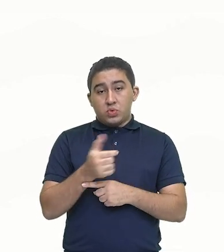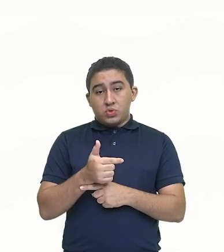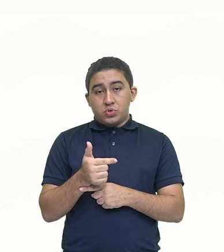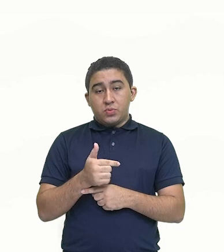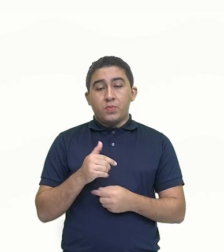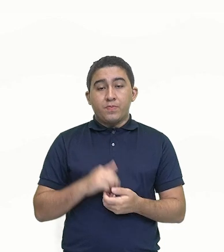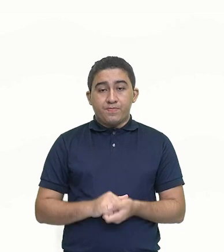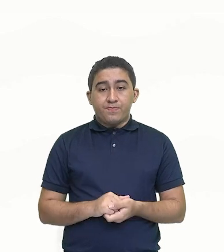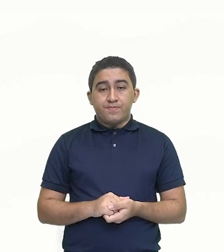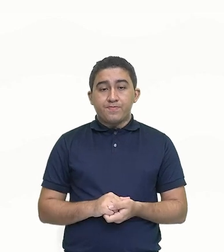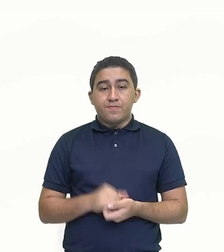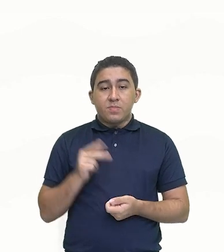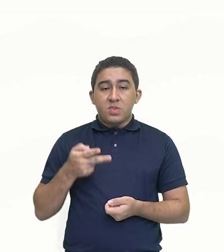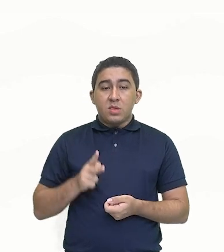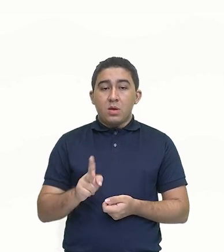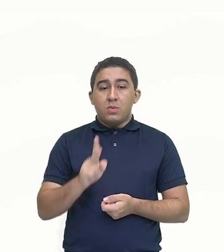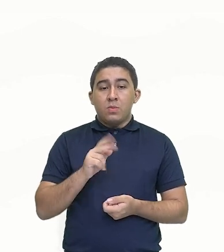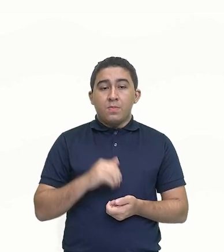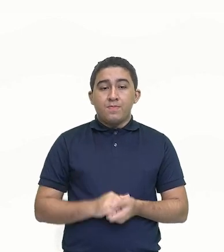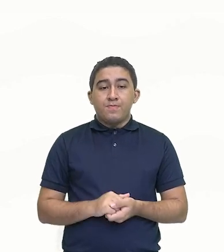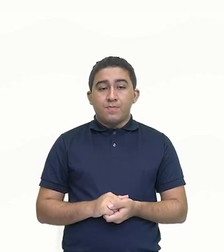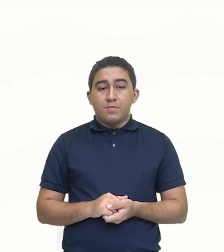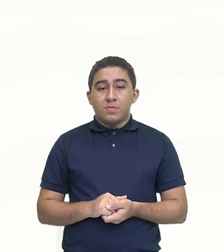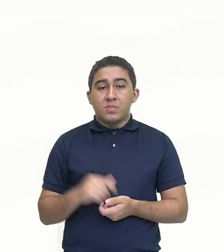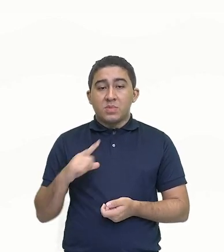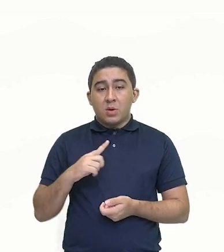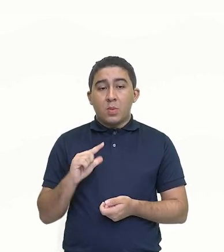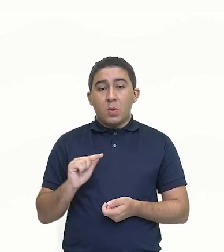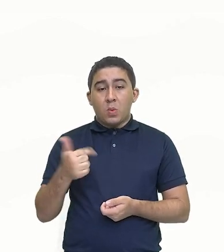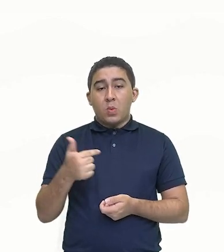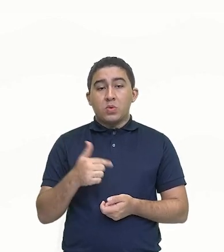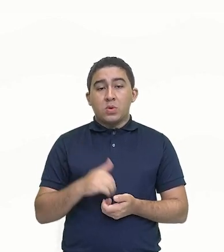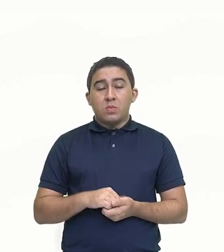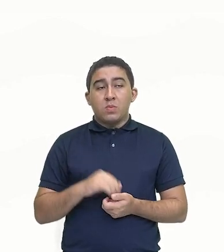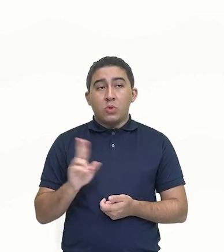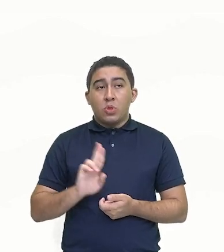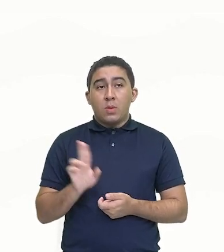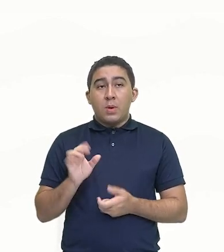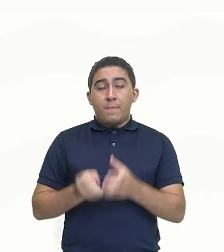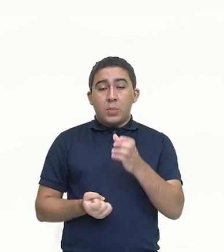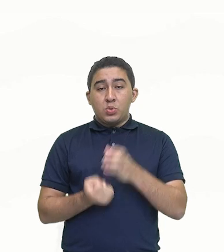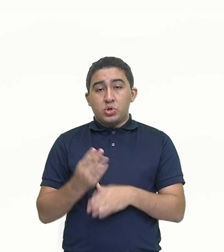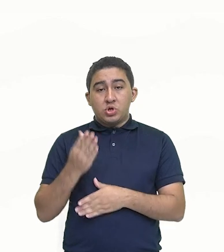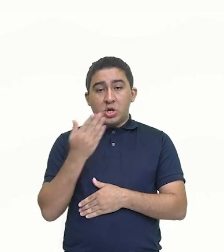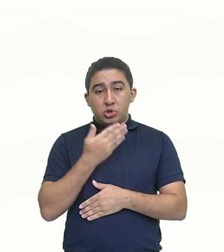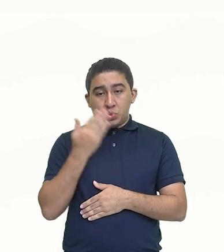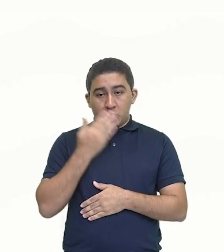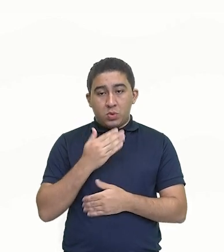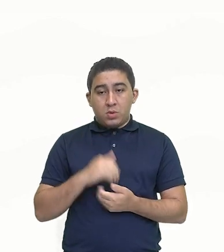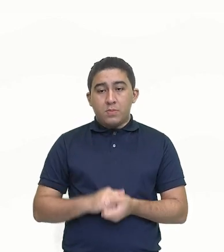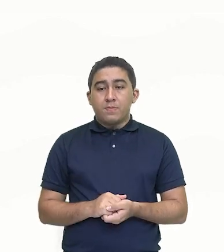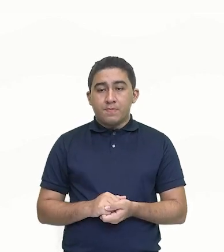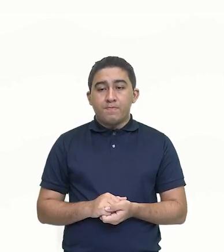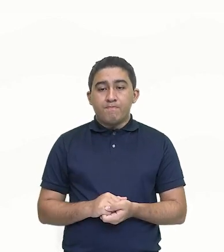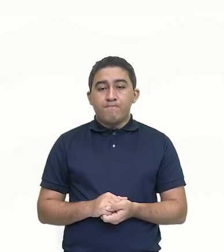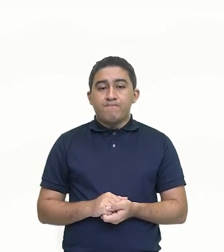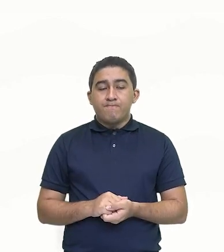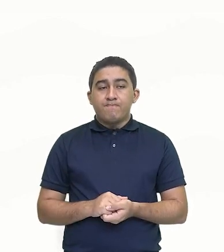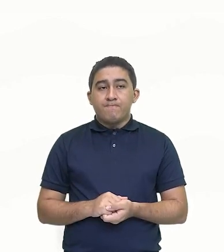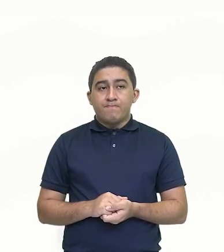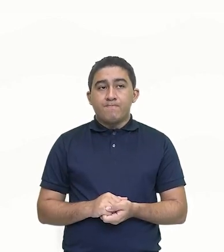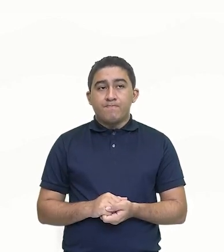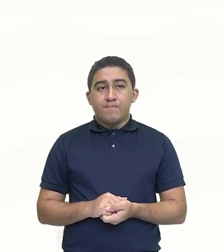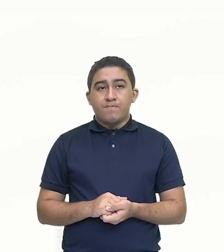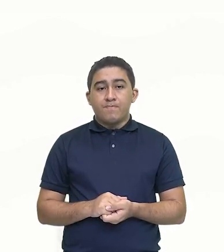aqui o nosso ciclo, nós temos uma outra fase que é chamada produção de açúcares. Nessa fase, o